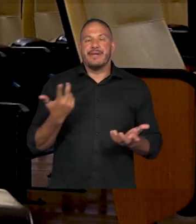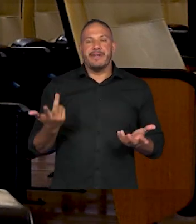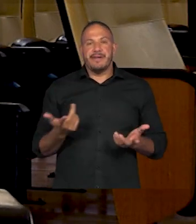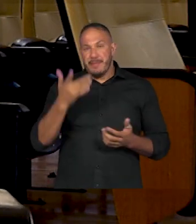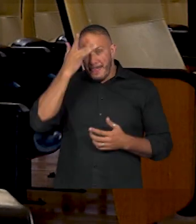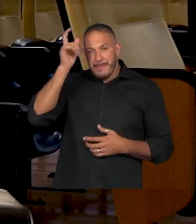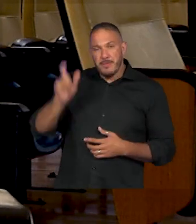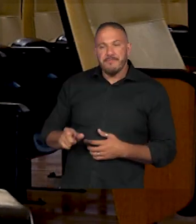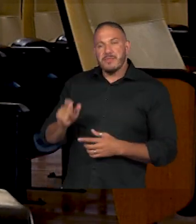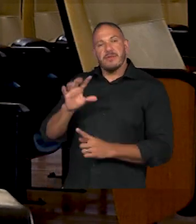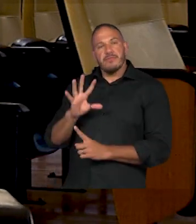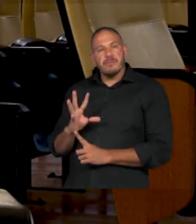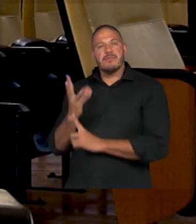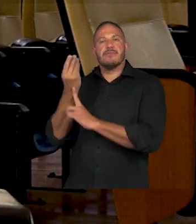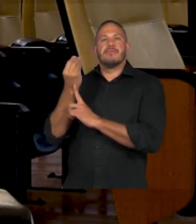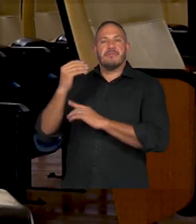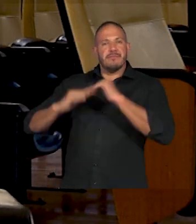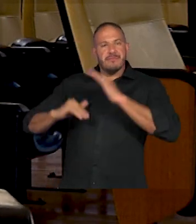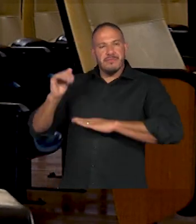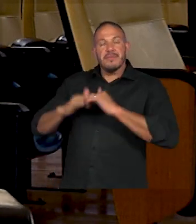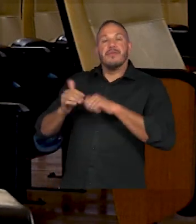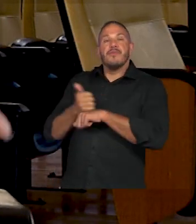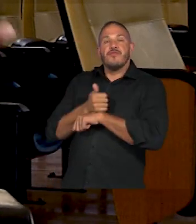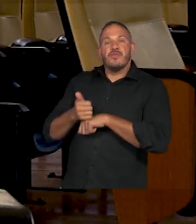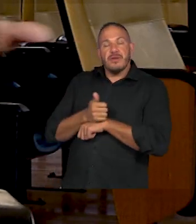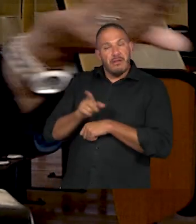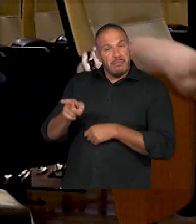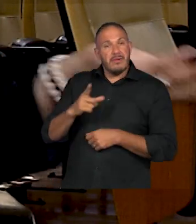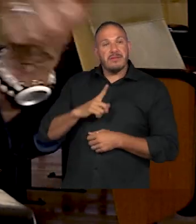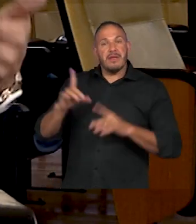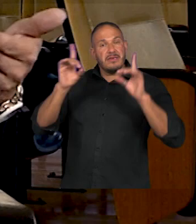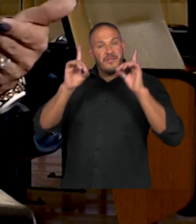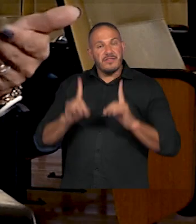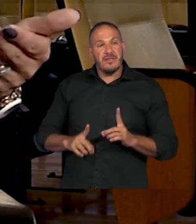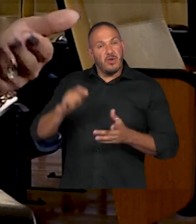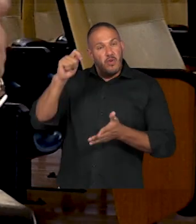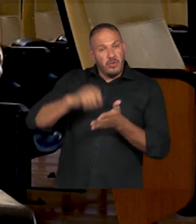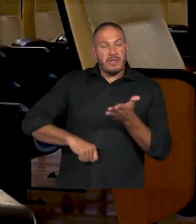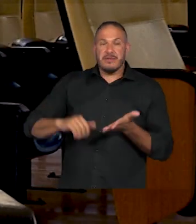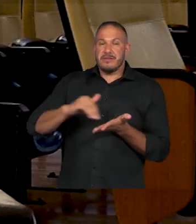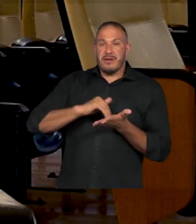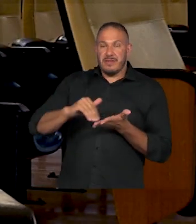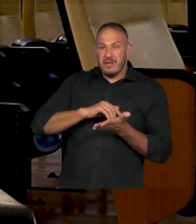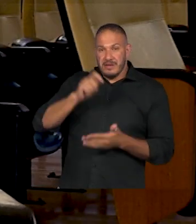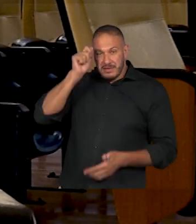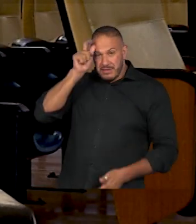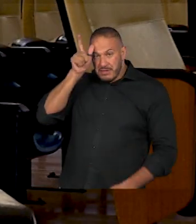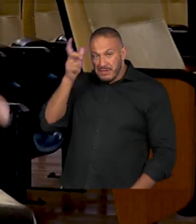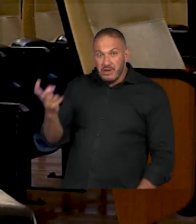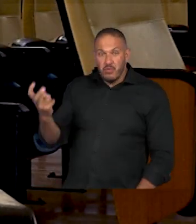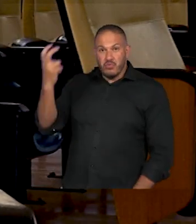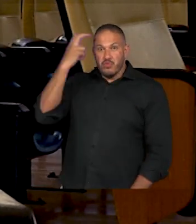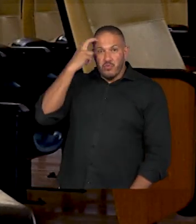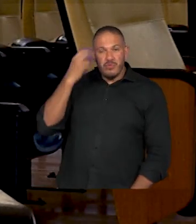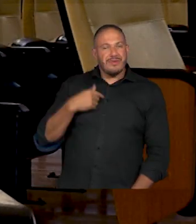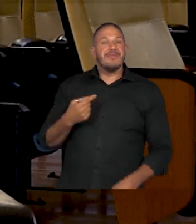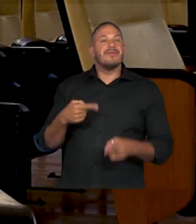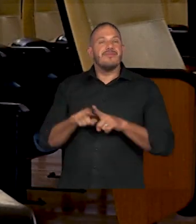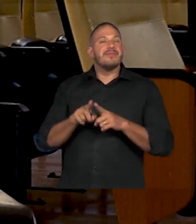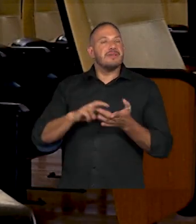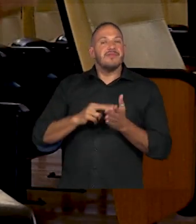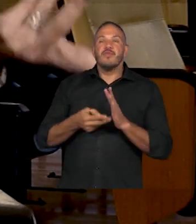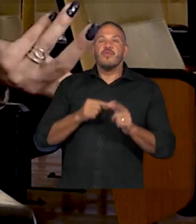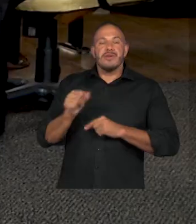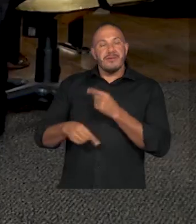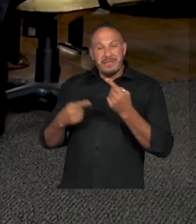um artista que tenha deficiência, é contratado pela Secretaria da Cultura. Então, é uma parceria. A gente faz o